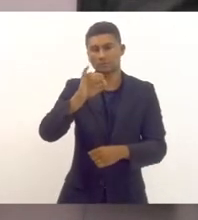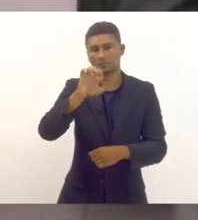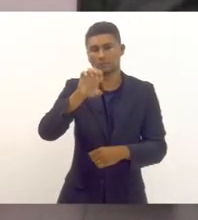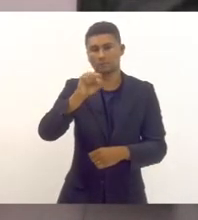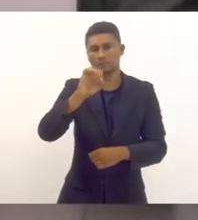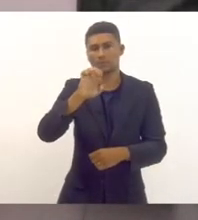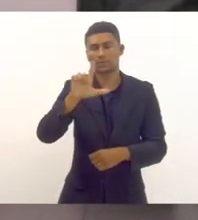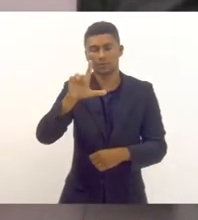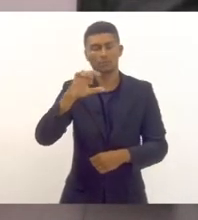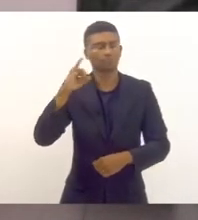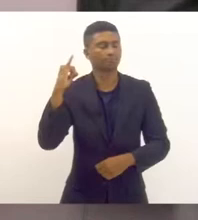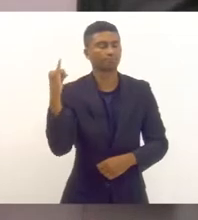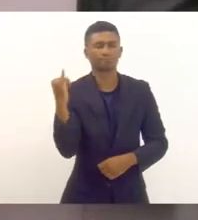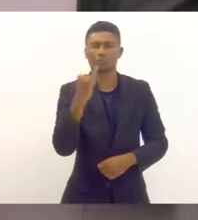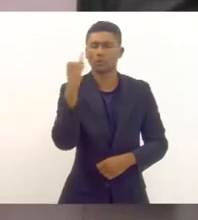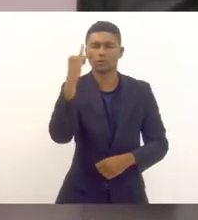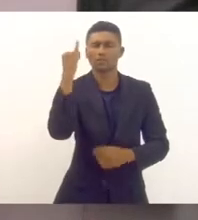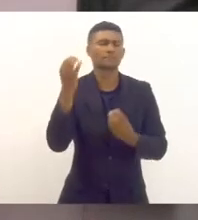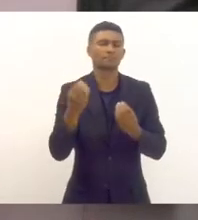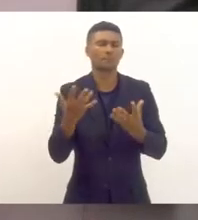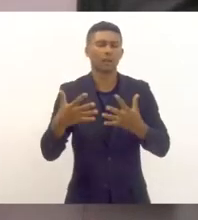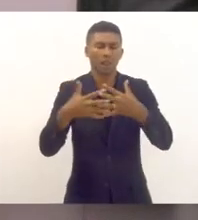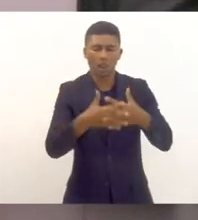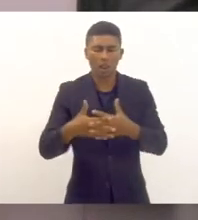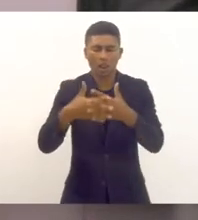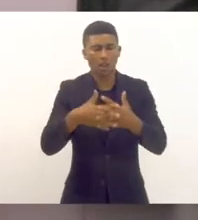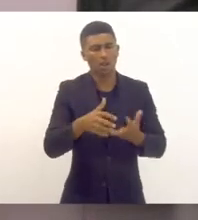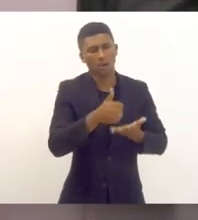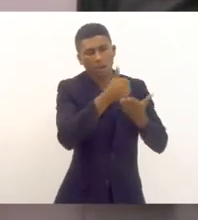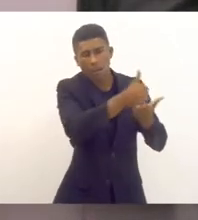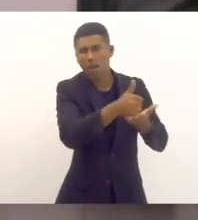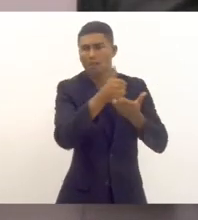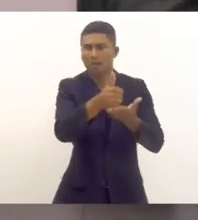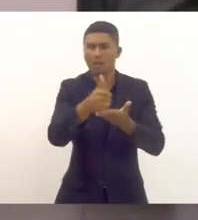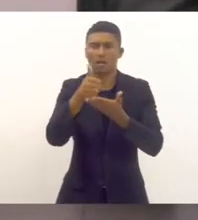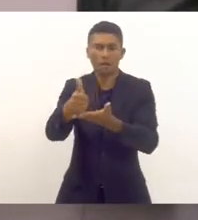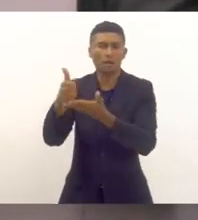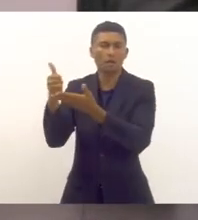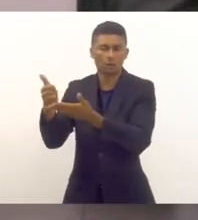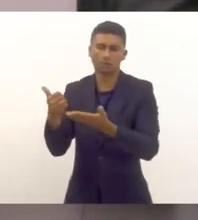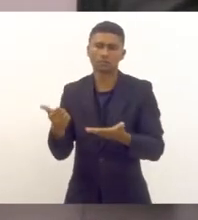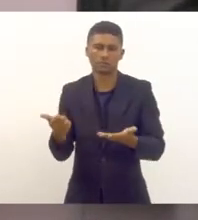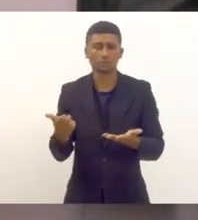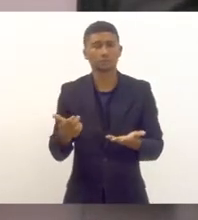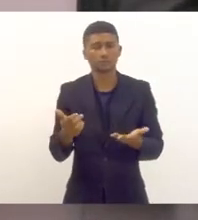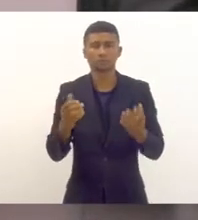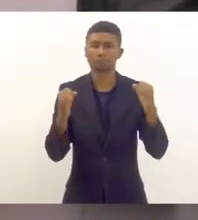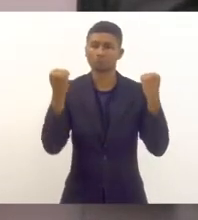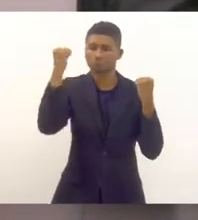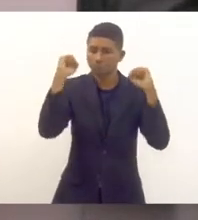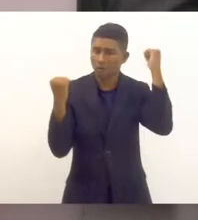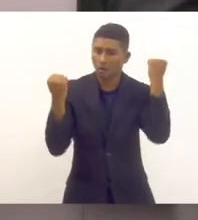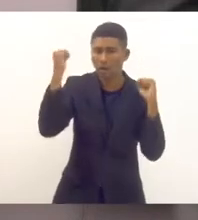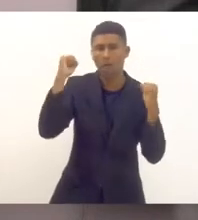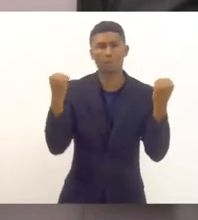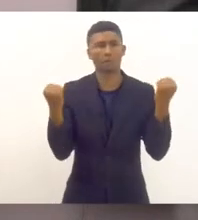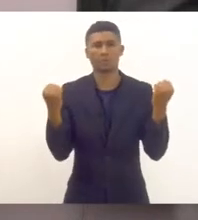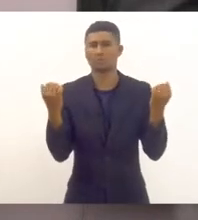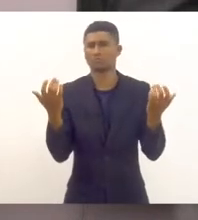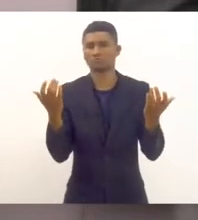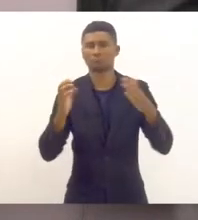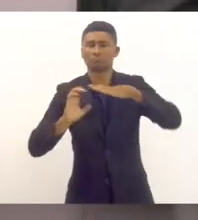para a circulação dos produtos que nós todos produzimos nas nossas fábricas, na indústria,